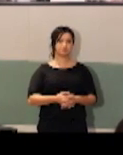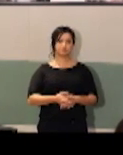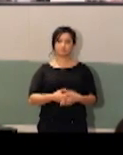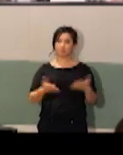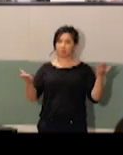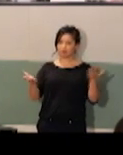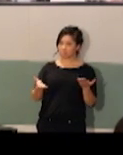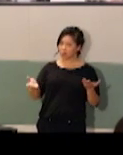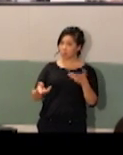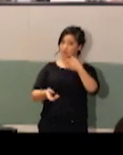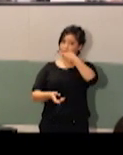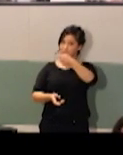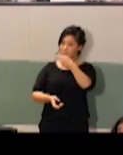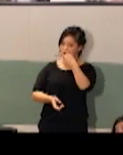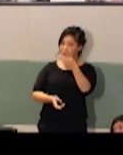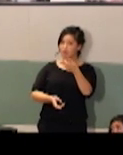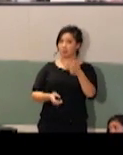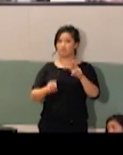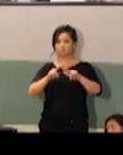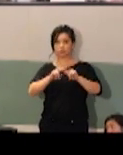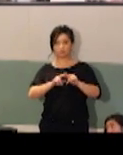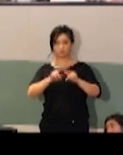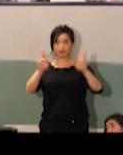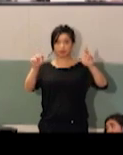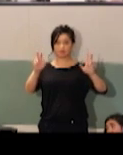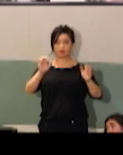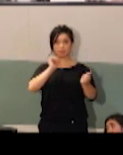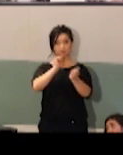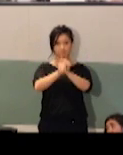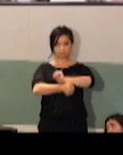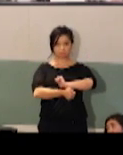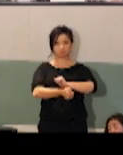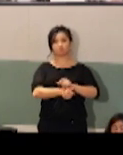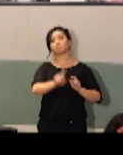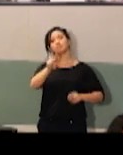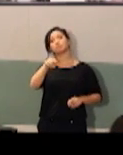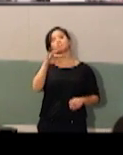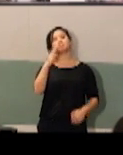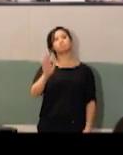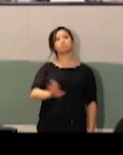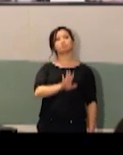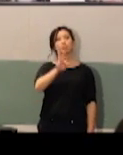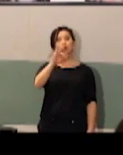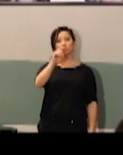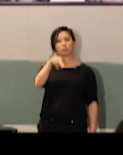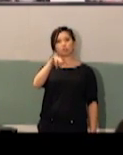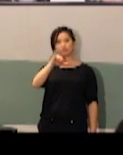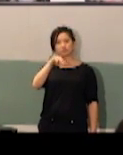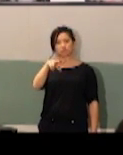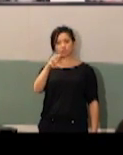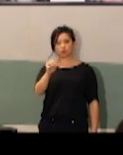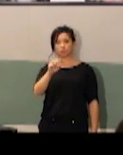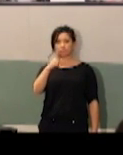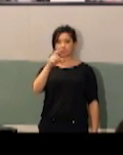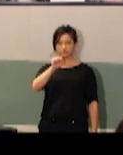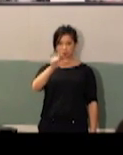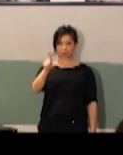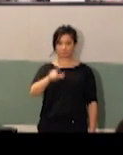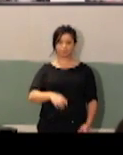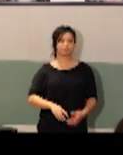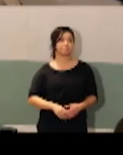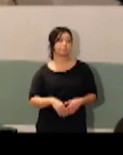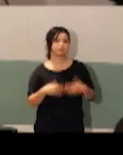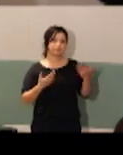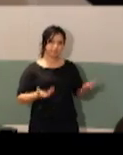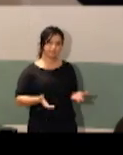próximo candidato a falar sobre o quesito esporte é o candidato Toninho do PSOL. Olha, no nosso programa